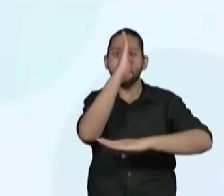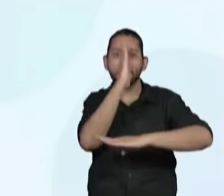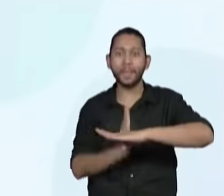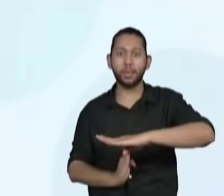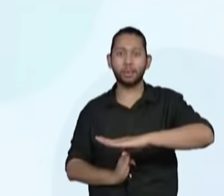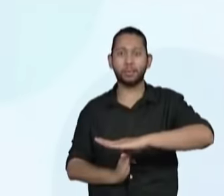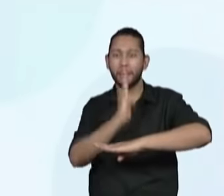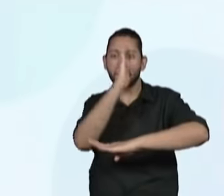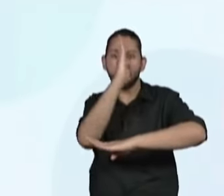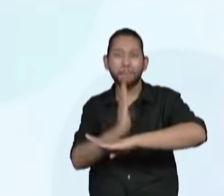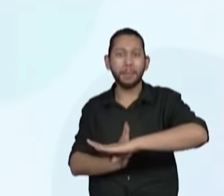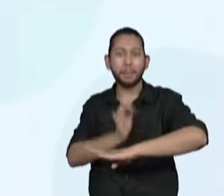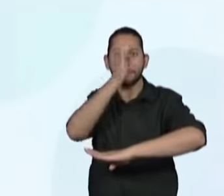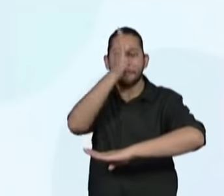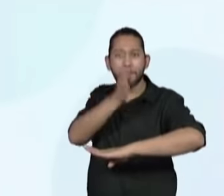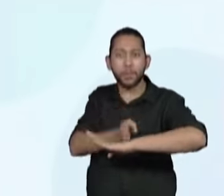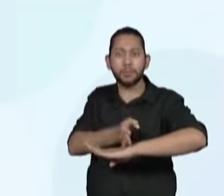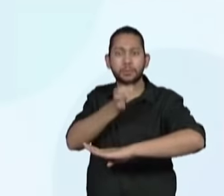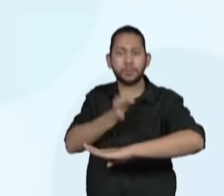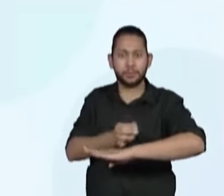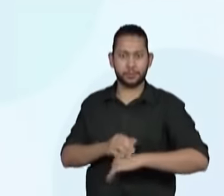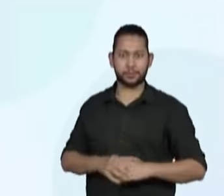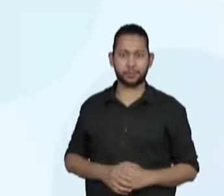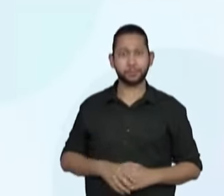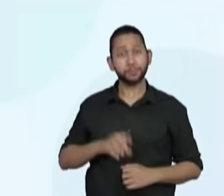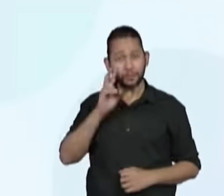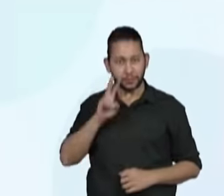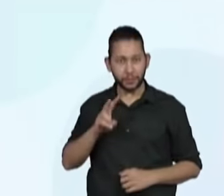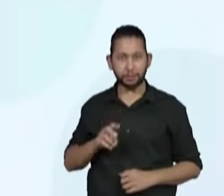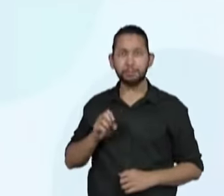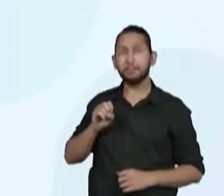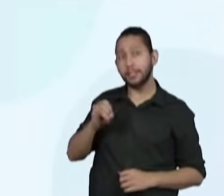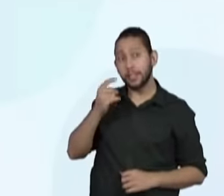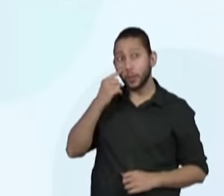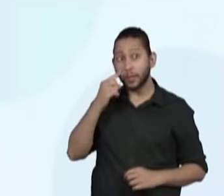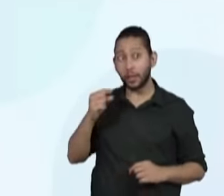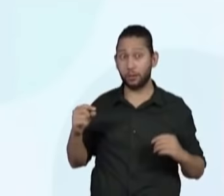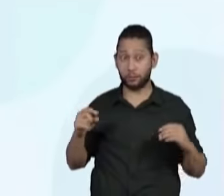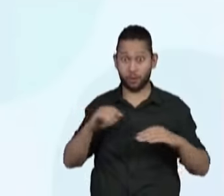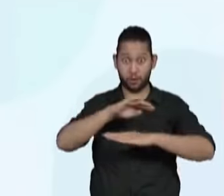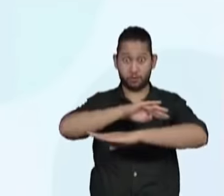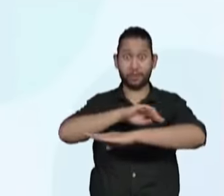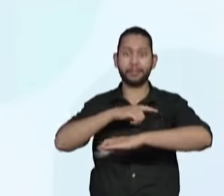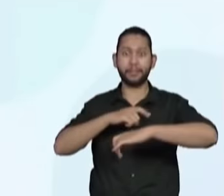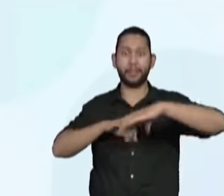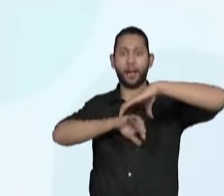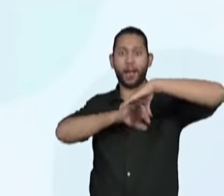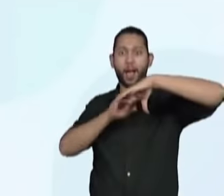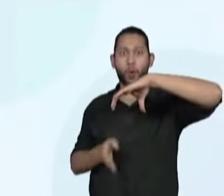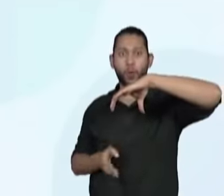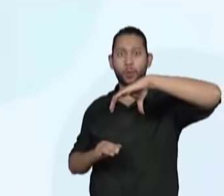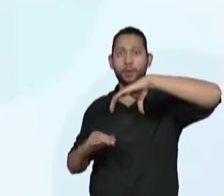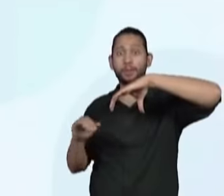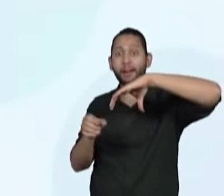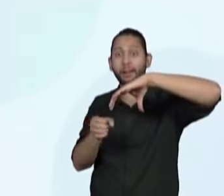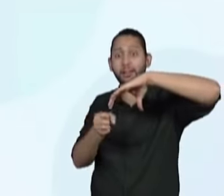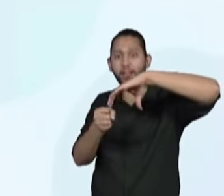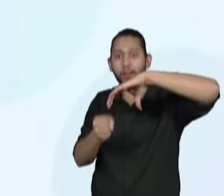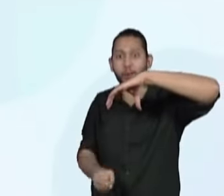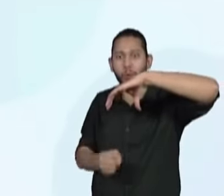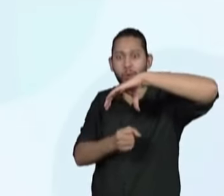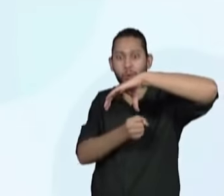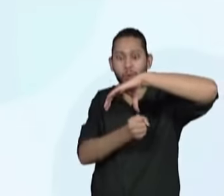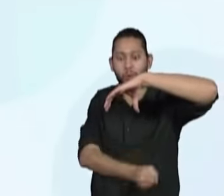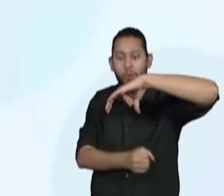E aí nós observamos, antes da gente chegar nos chamados pés direitos, ou os apoios, que é justamente as colunas, que sustentam